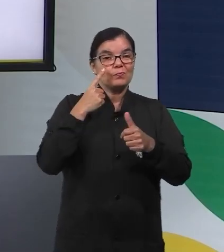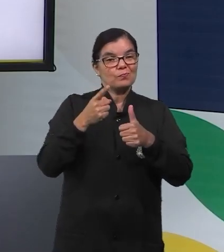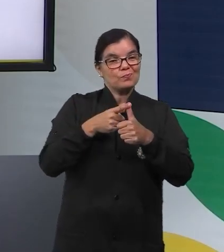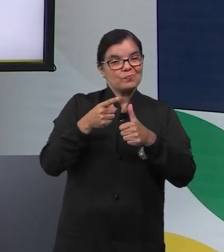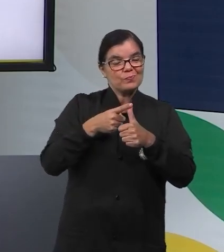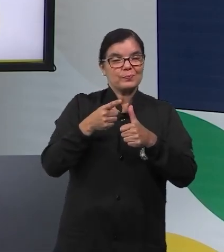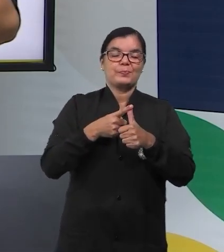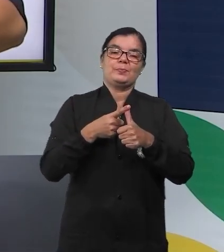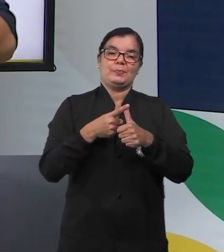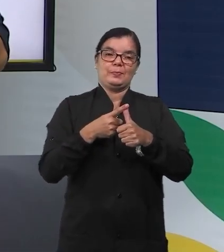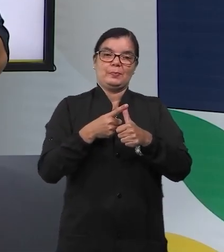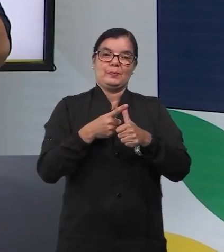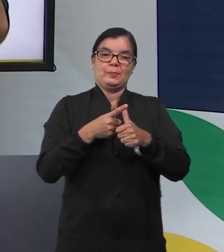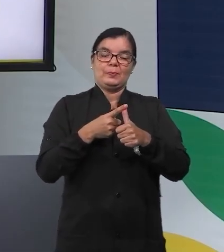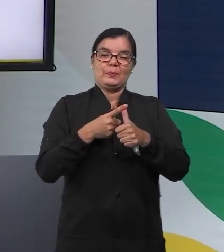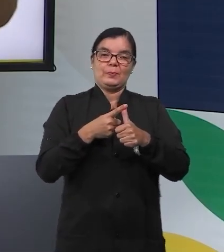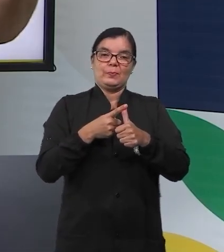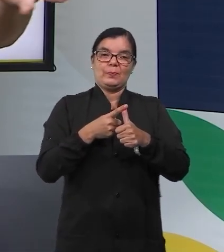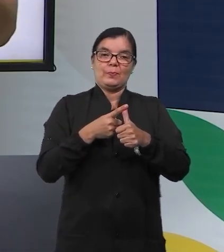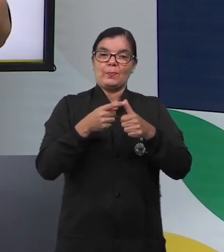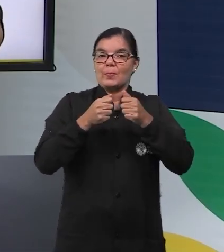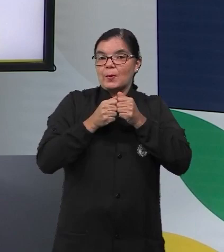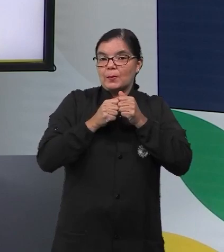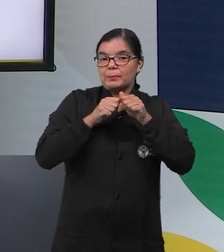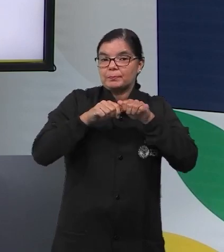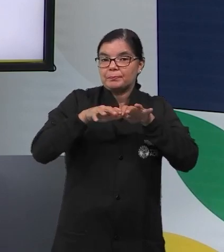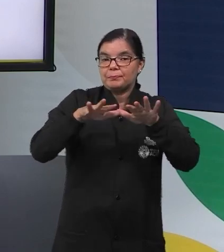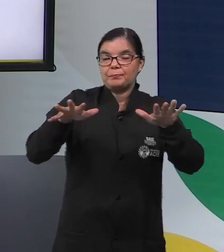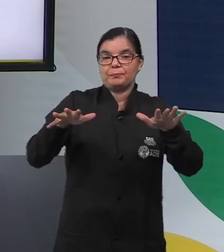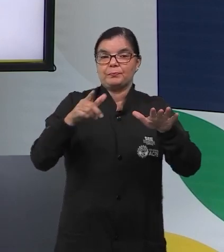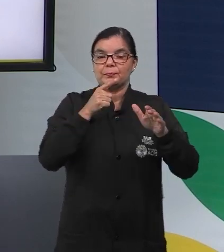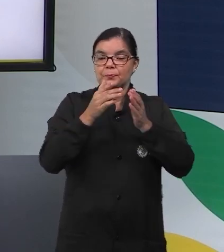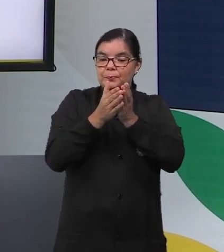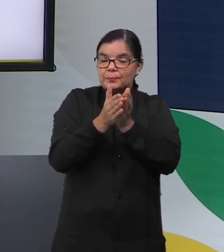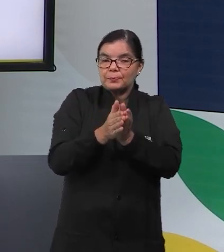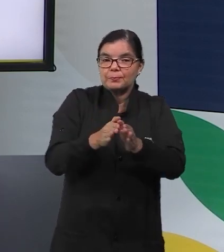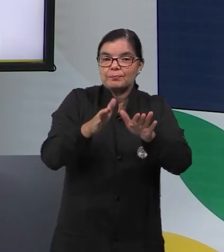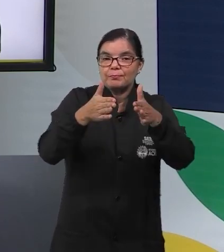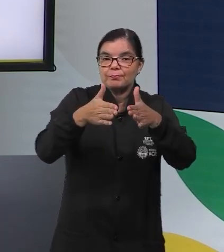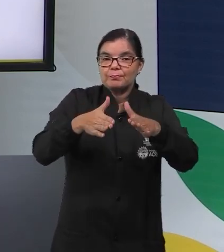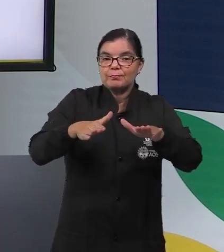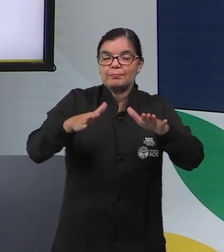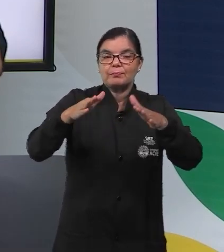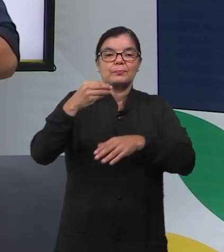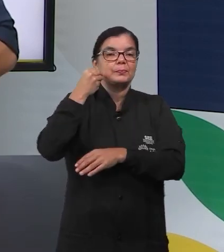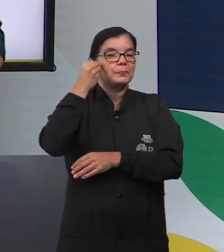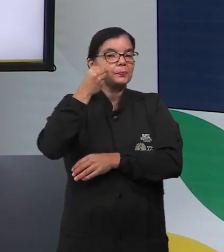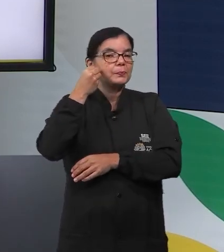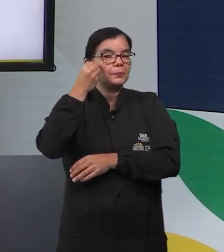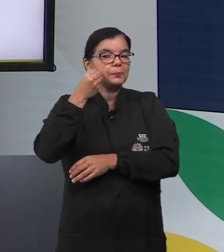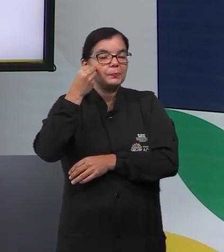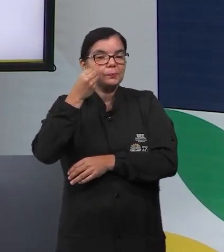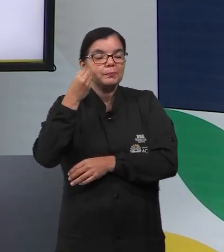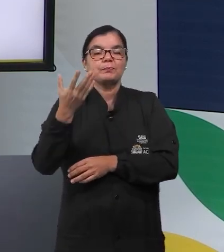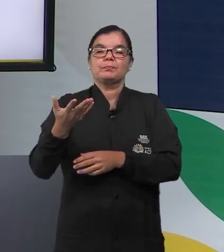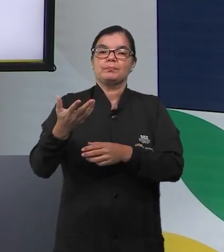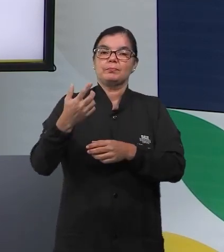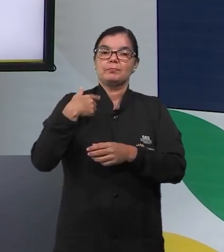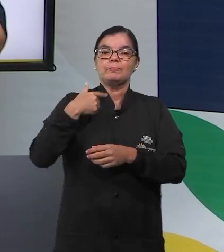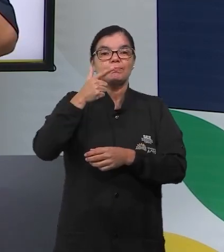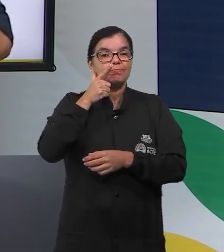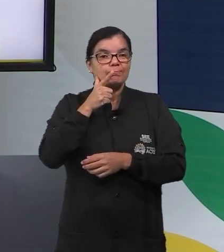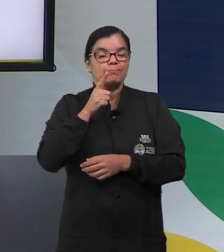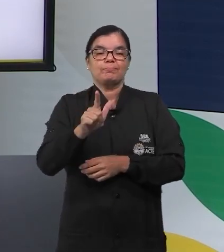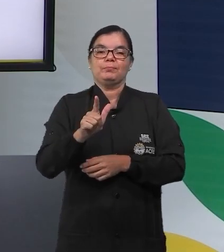a primeira a ir pelo Atlântico, a experimentar essas novas rotas, a se